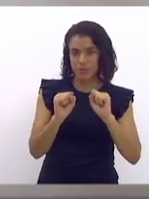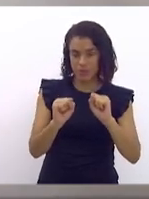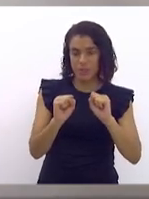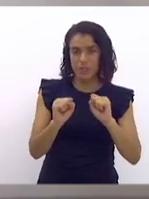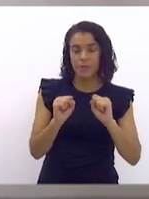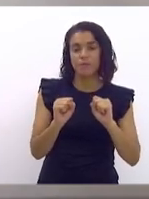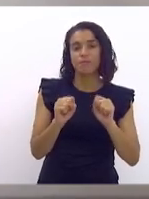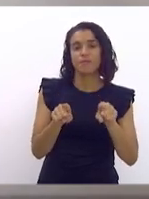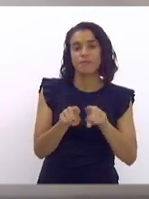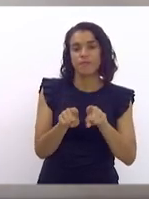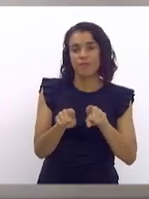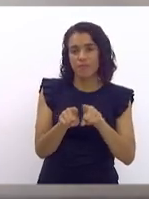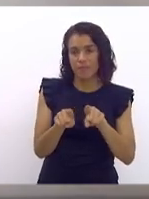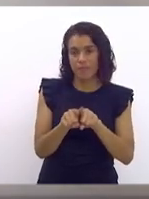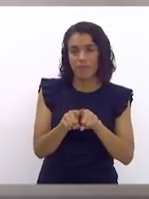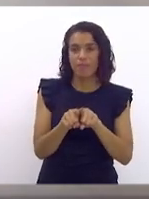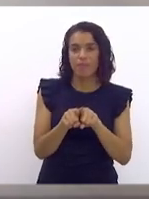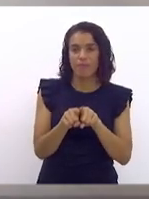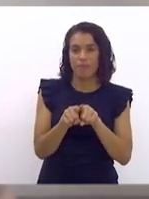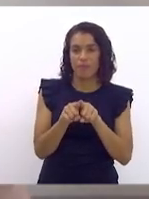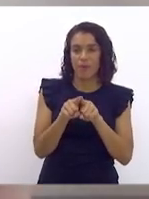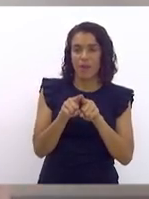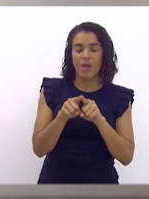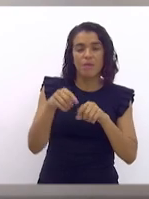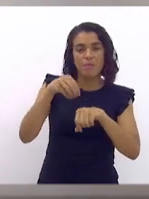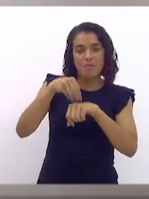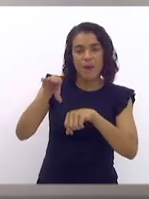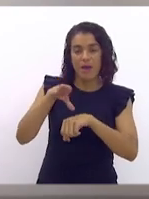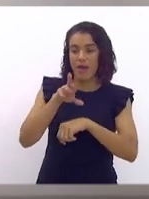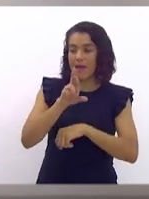comigo facilmente e passo todos para o Rafael.